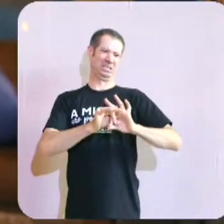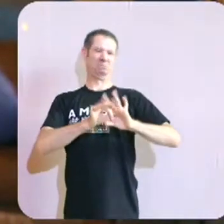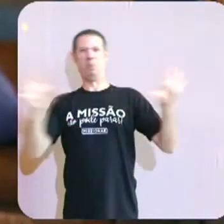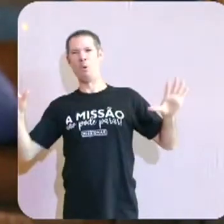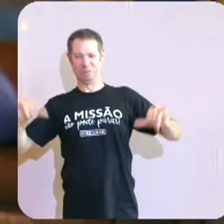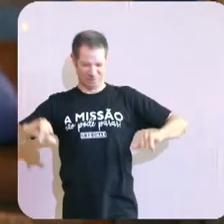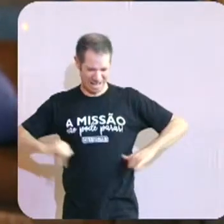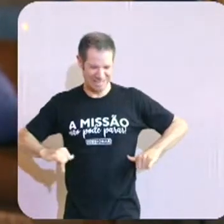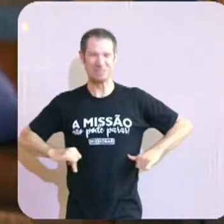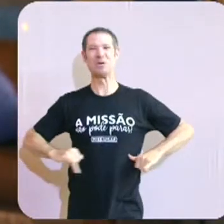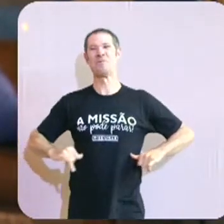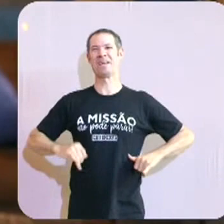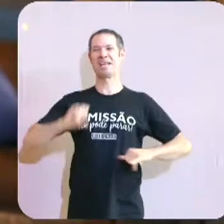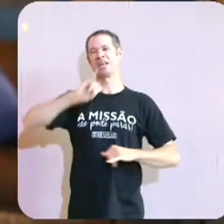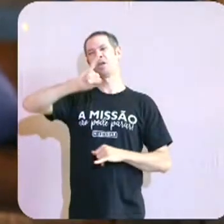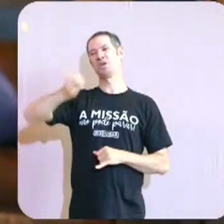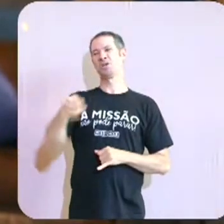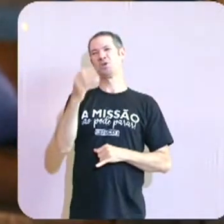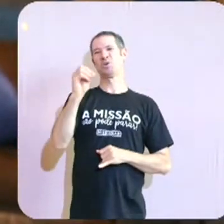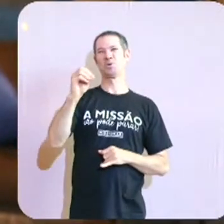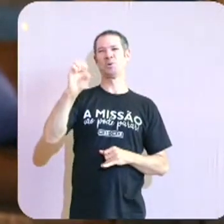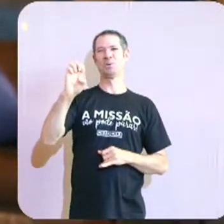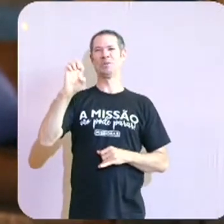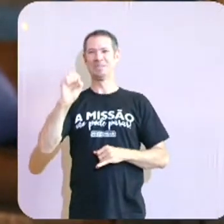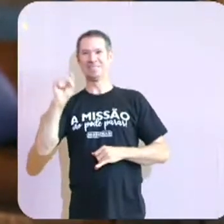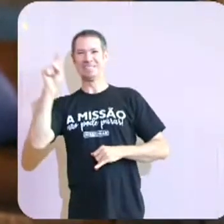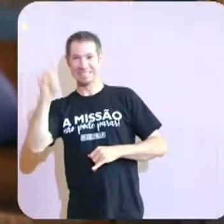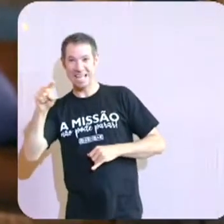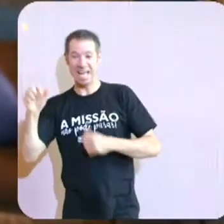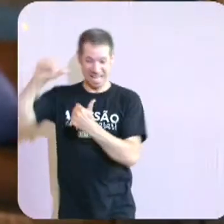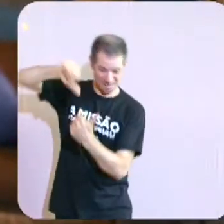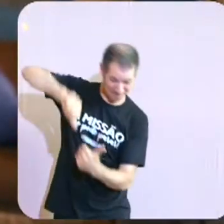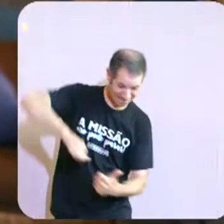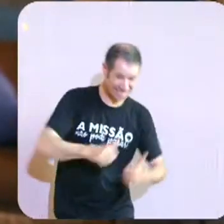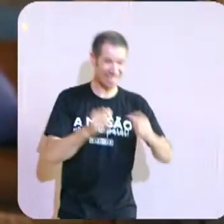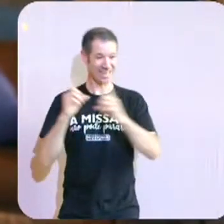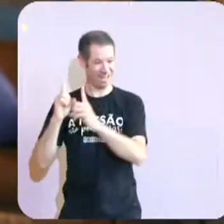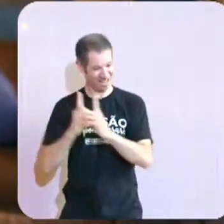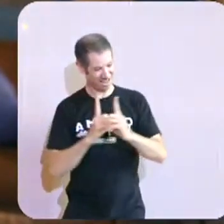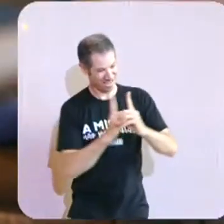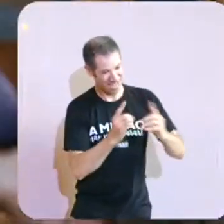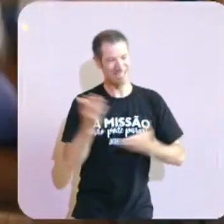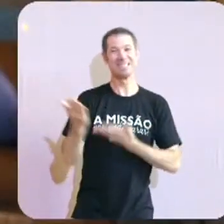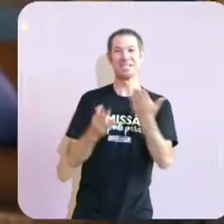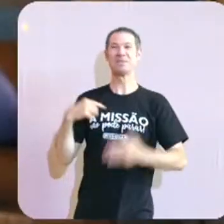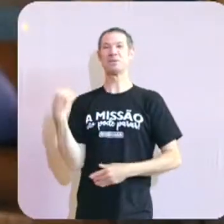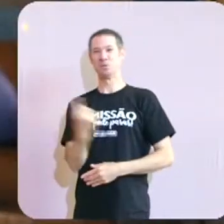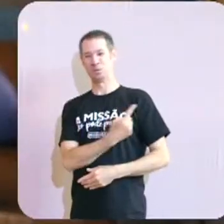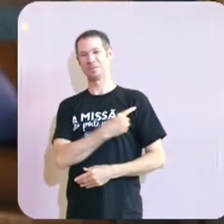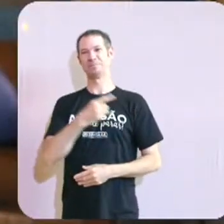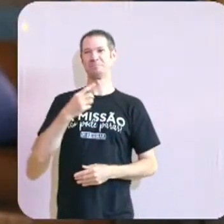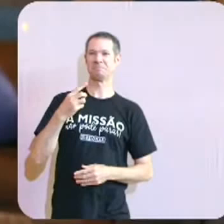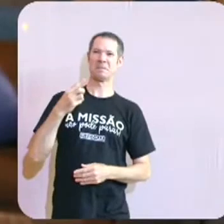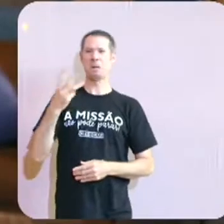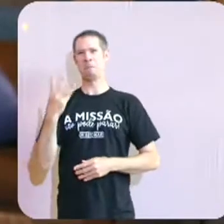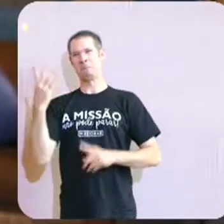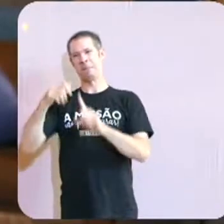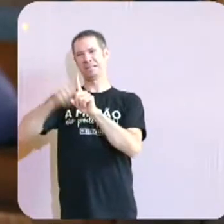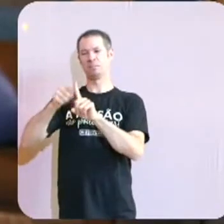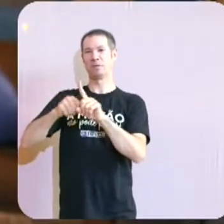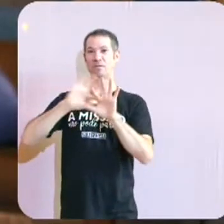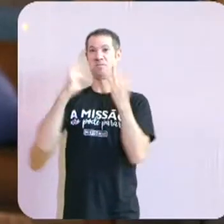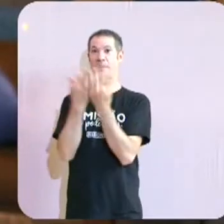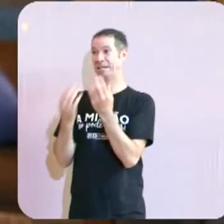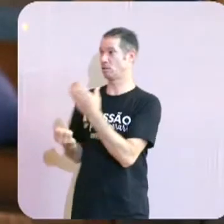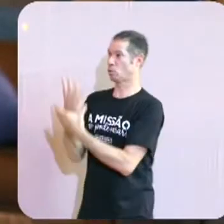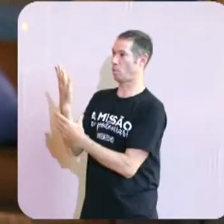o preço. E José então é batizado, é discipulado e começa a servir conosco. Até que meses depois a família descobre e